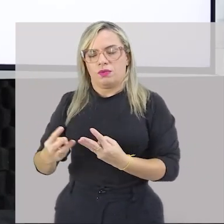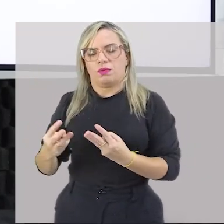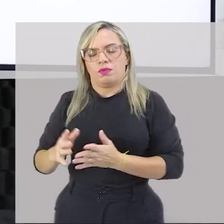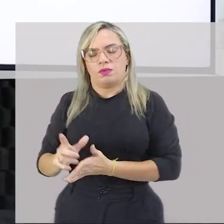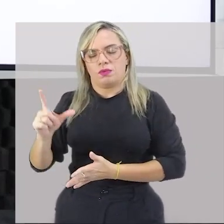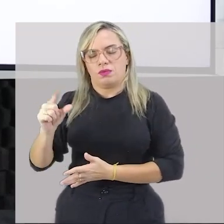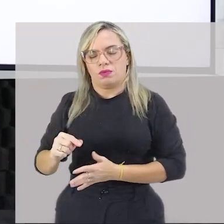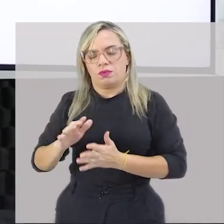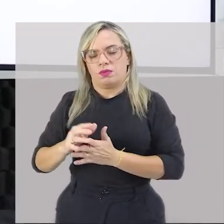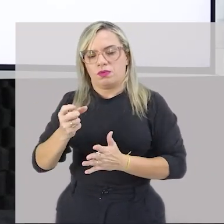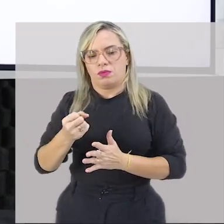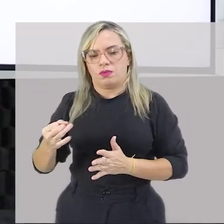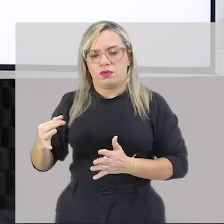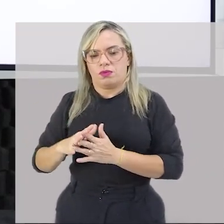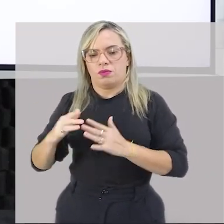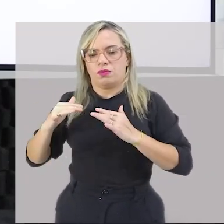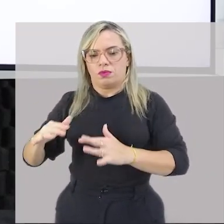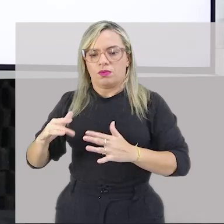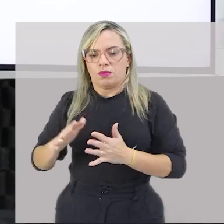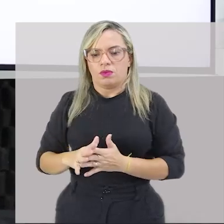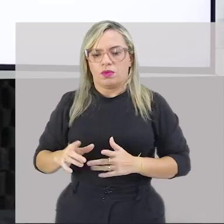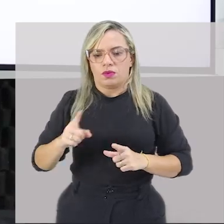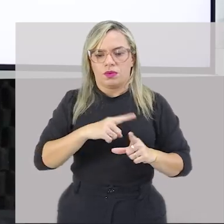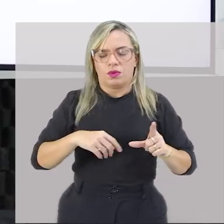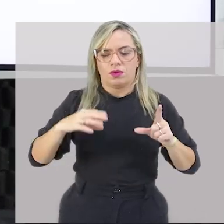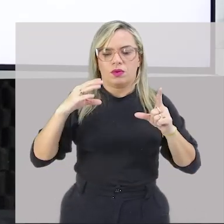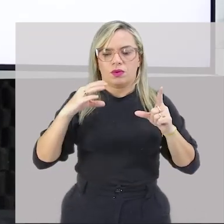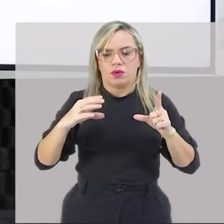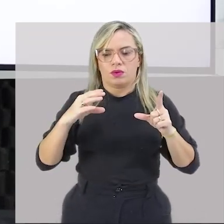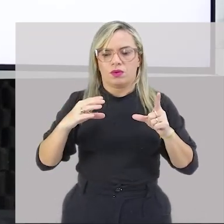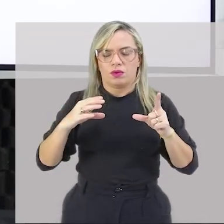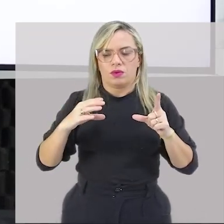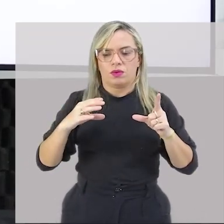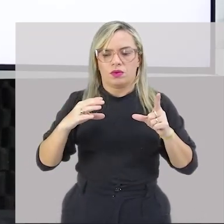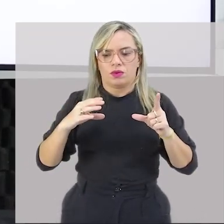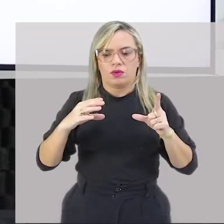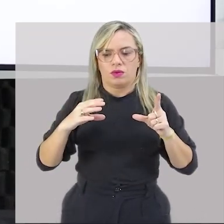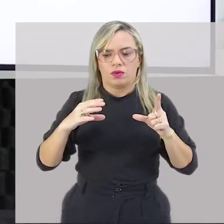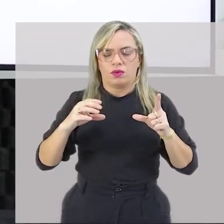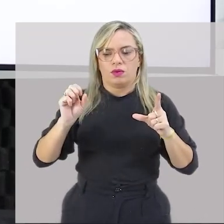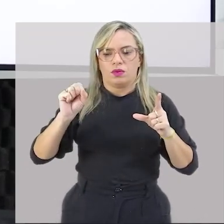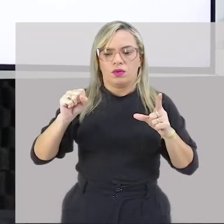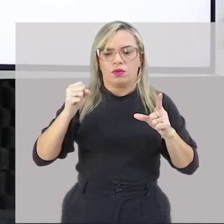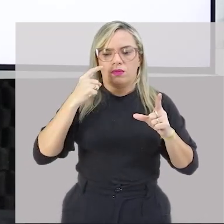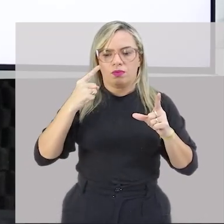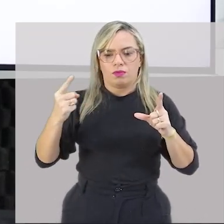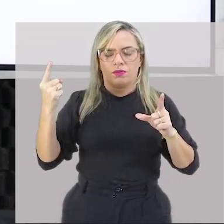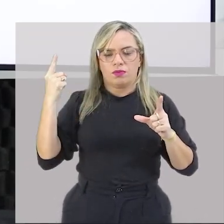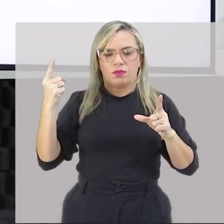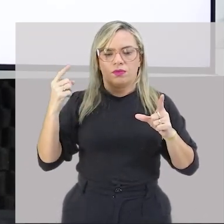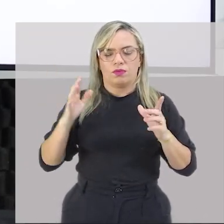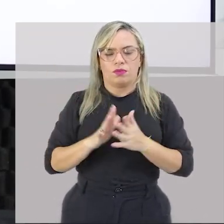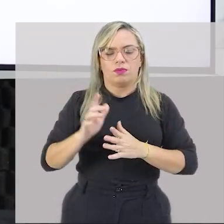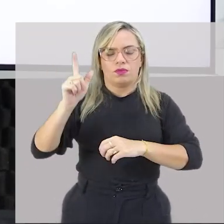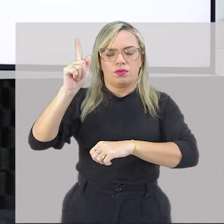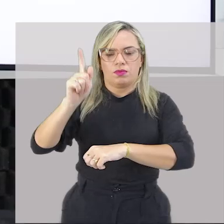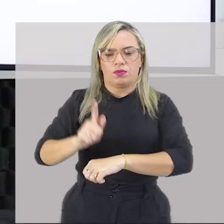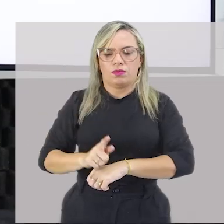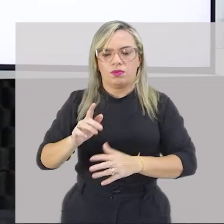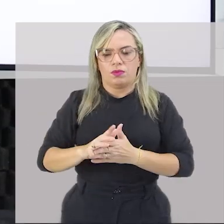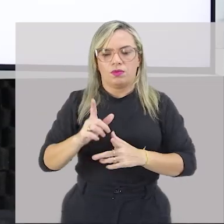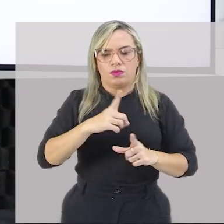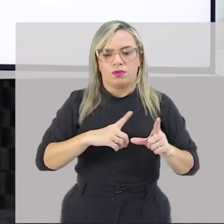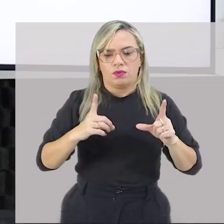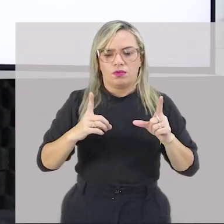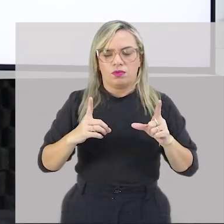o fator. Adquirem a mesma aceleração durante a queda, que é a aceleração da gravidade. São lançadas com a mesma velocidade horizontal? Não é por